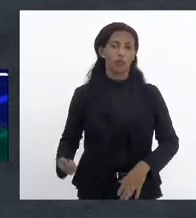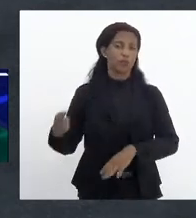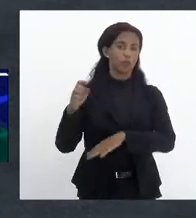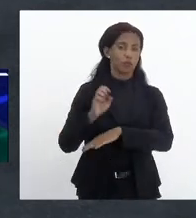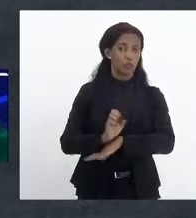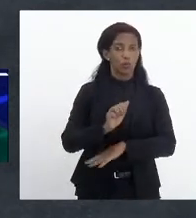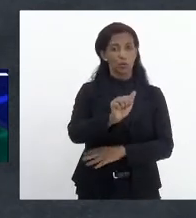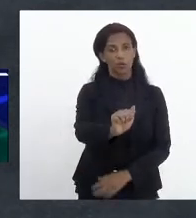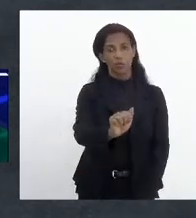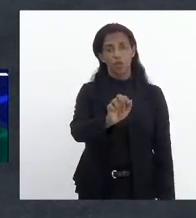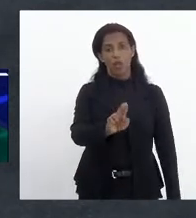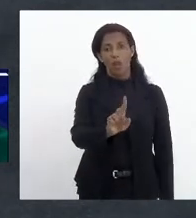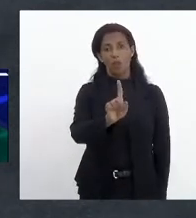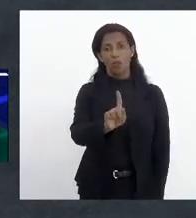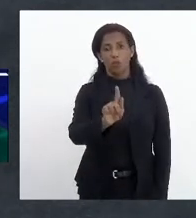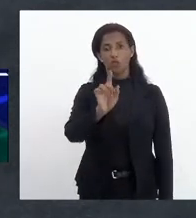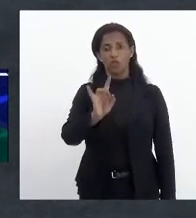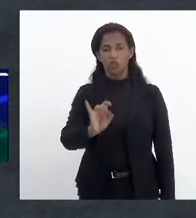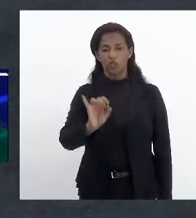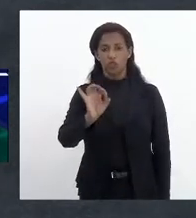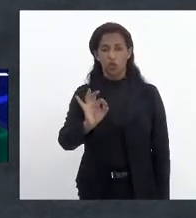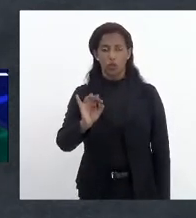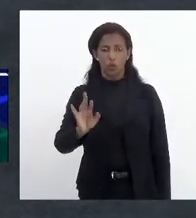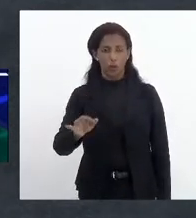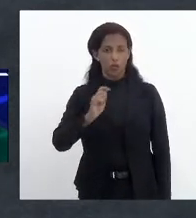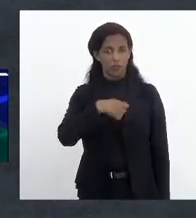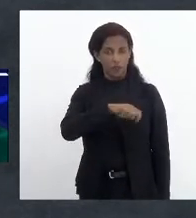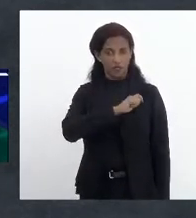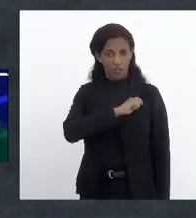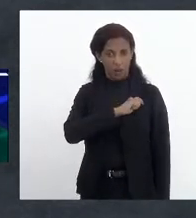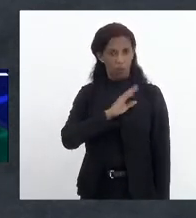dos auditores fiscais.